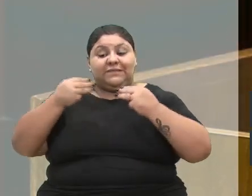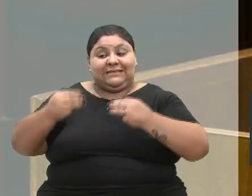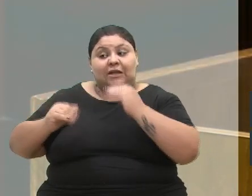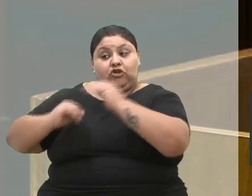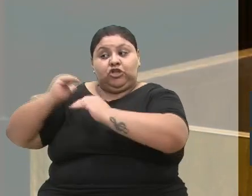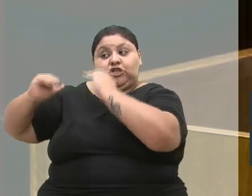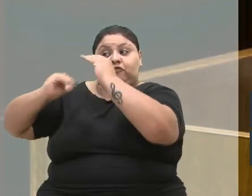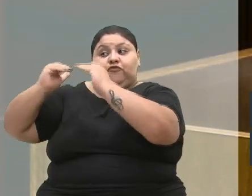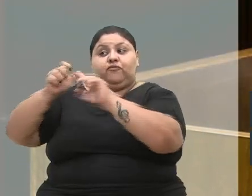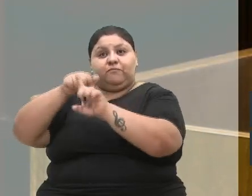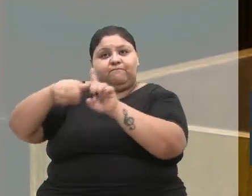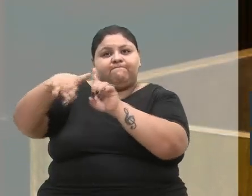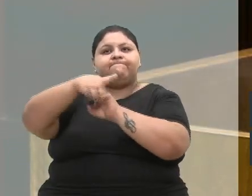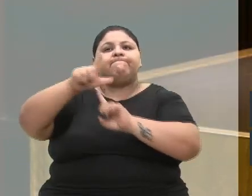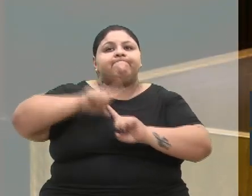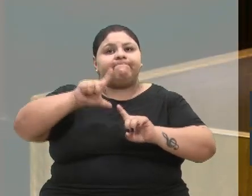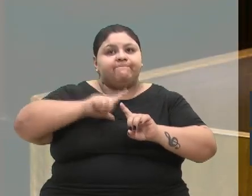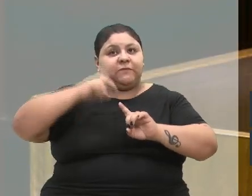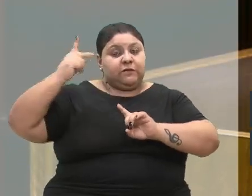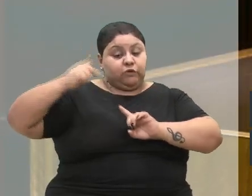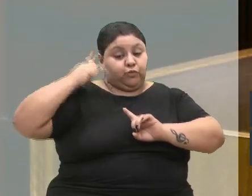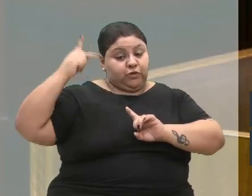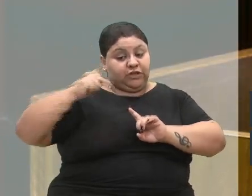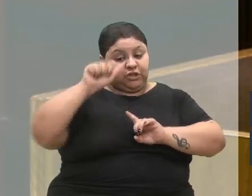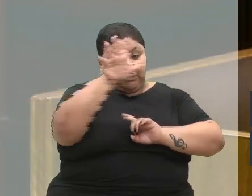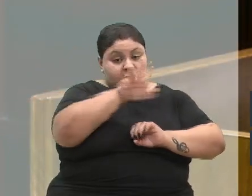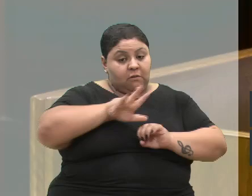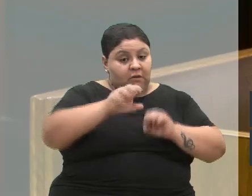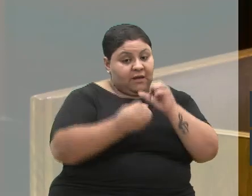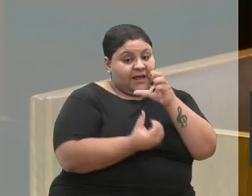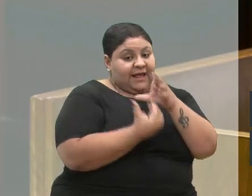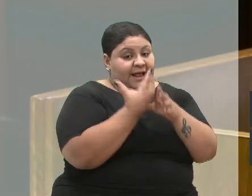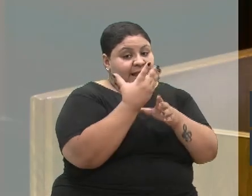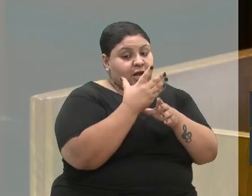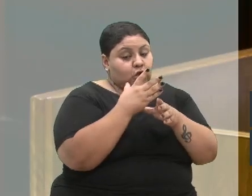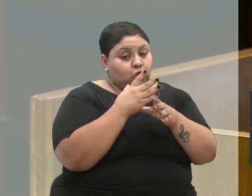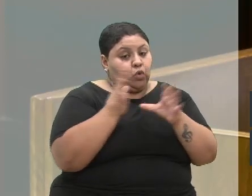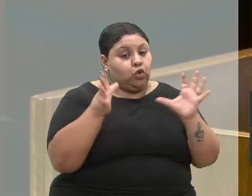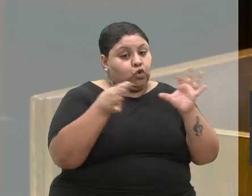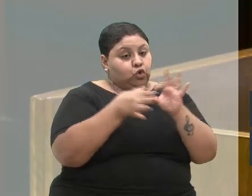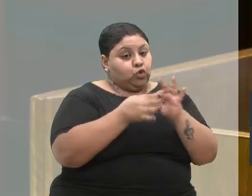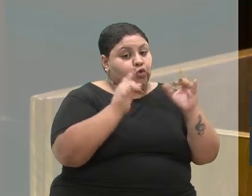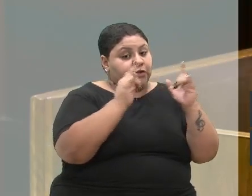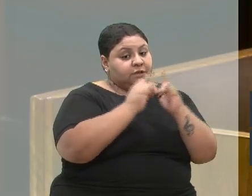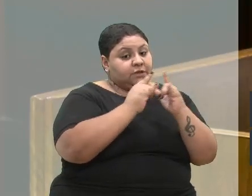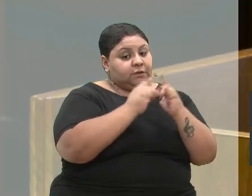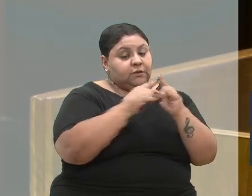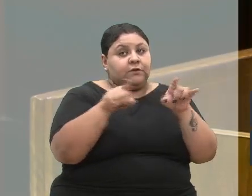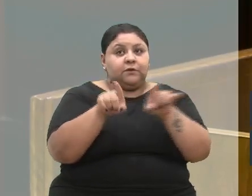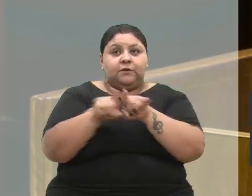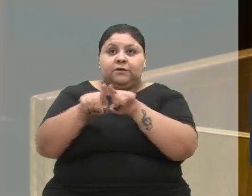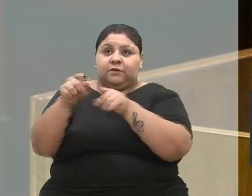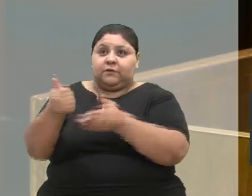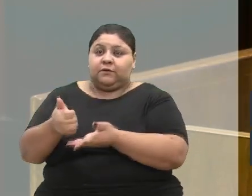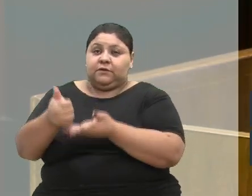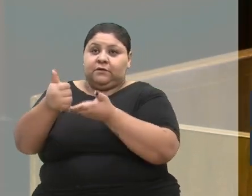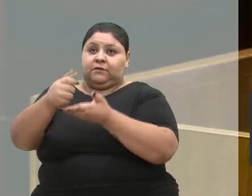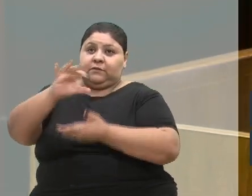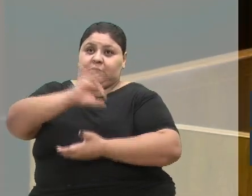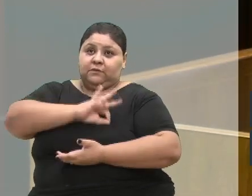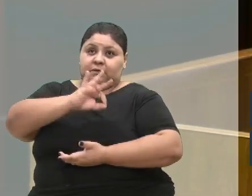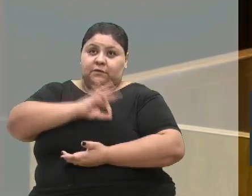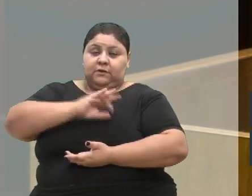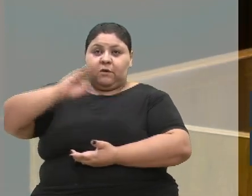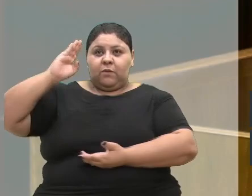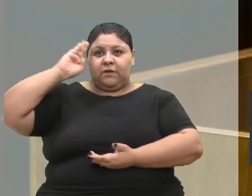gente tem políticas nacionais que a gente está implantando via entidades, né, na nossa cidade. A gente também tem apoio à Polícia Rodoviária